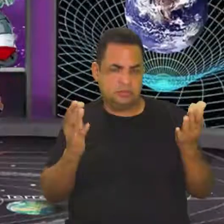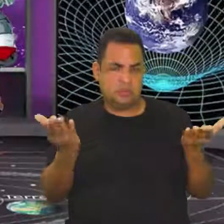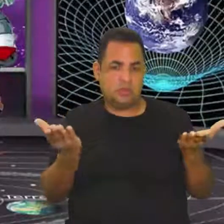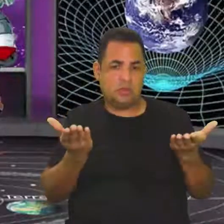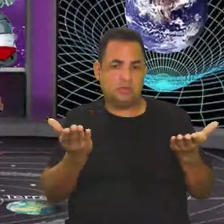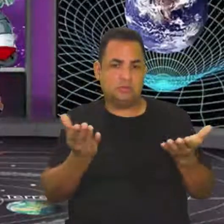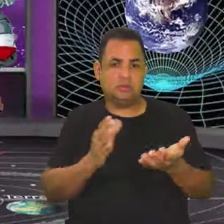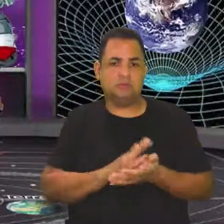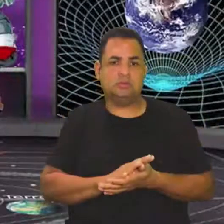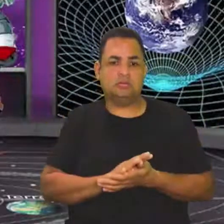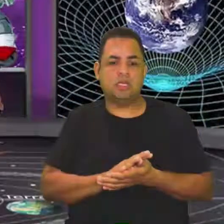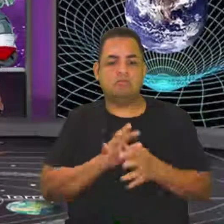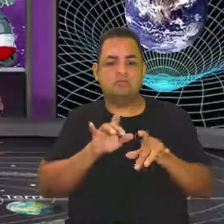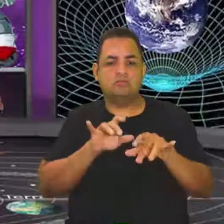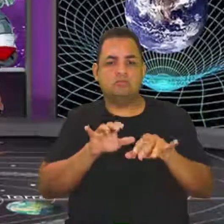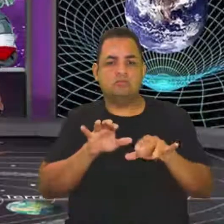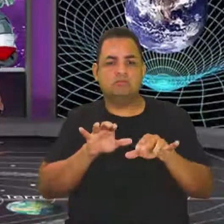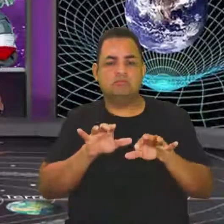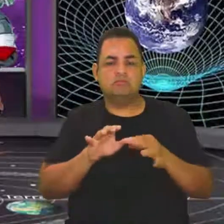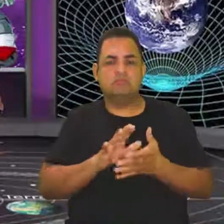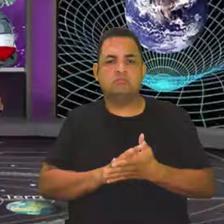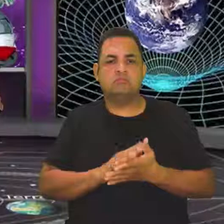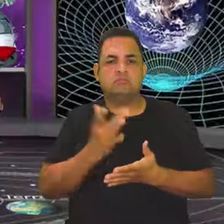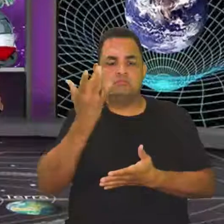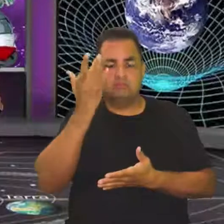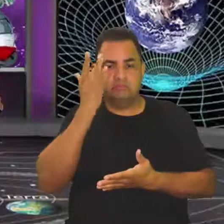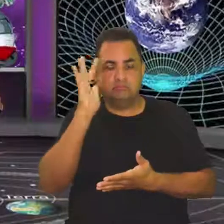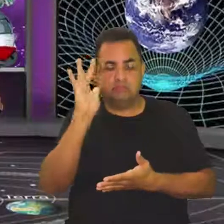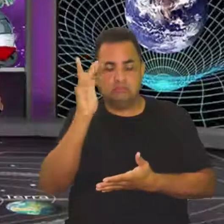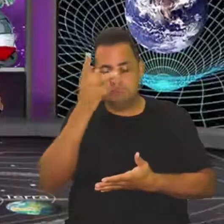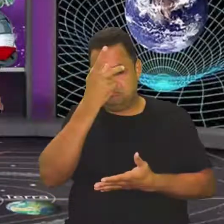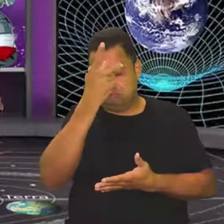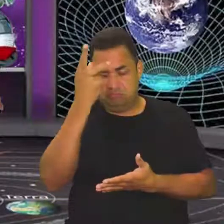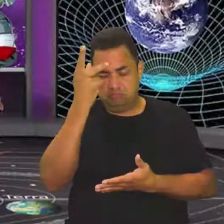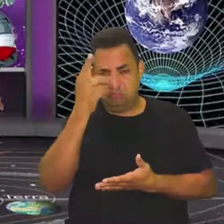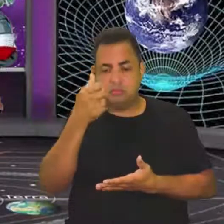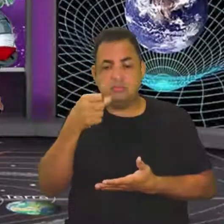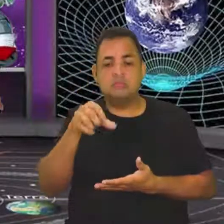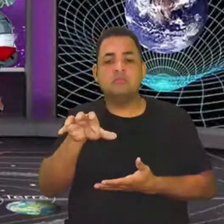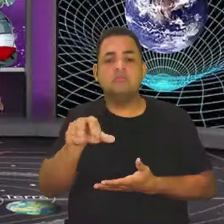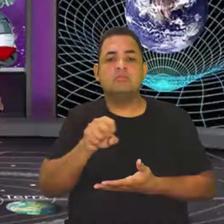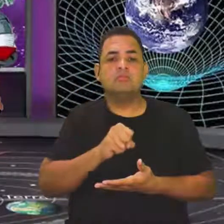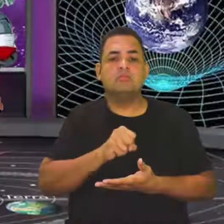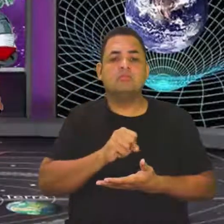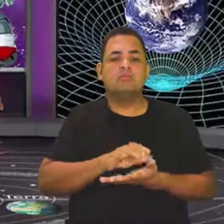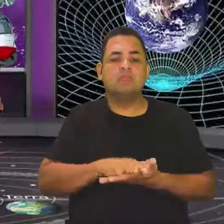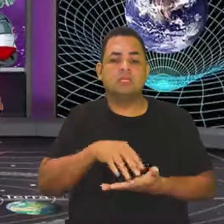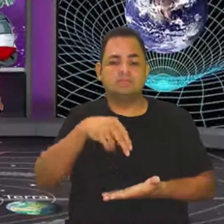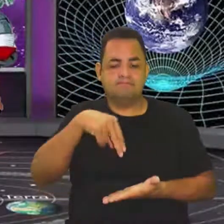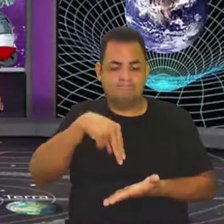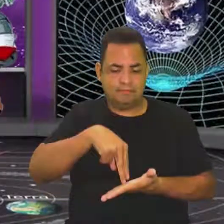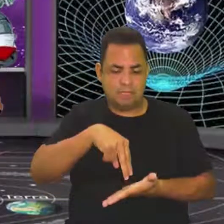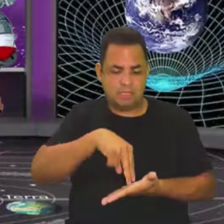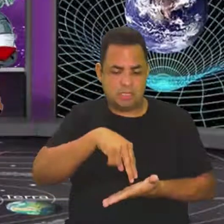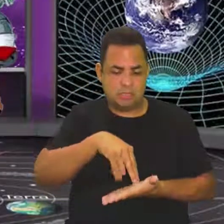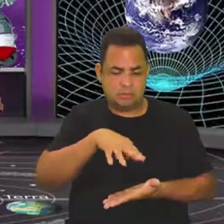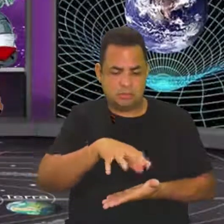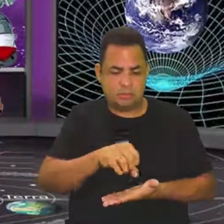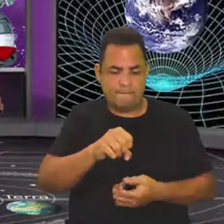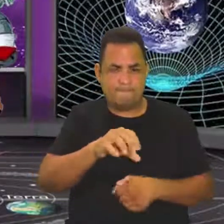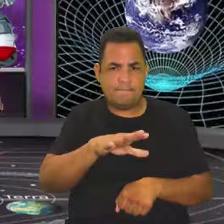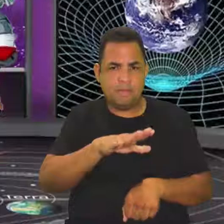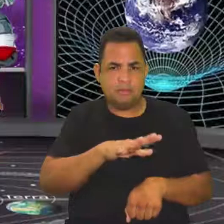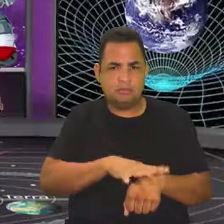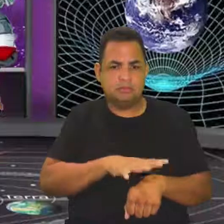é computador. As pessoas não sabem que se ele está pisando no chão, for pegar na carcaça do computador,